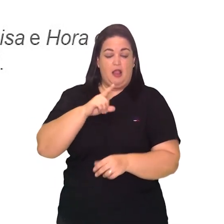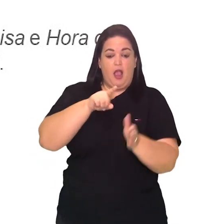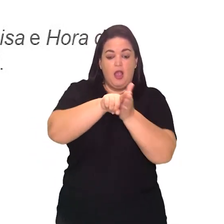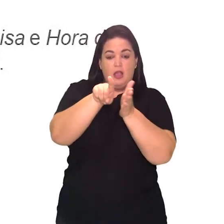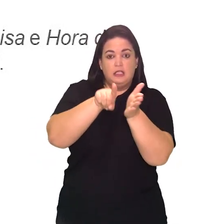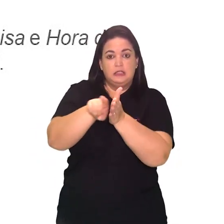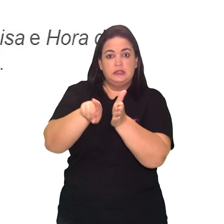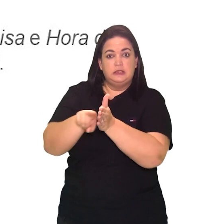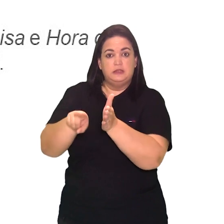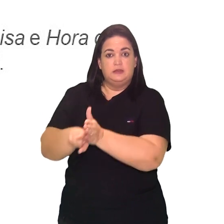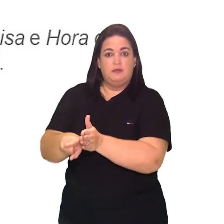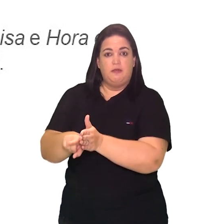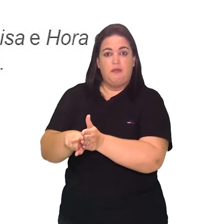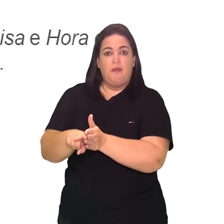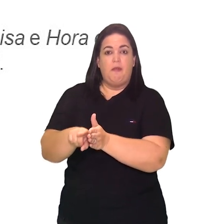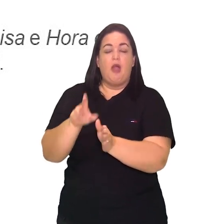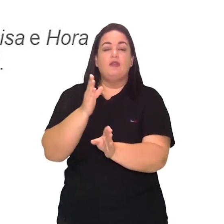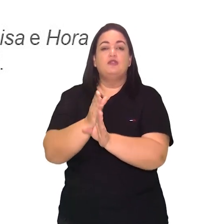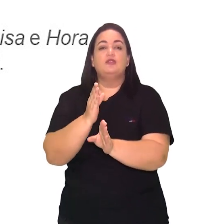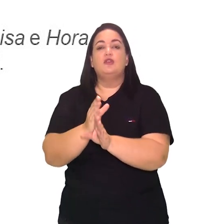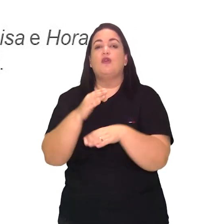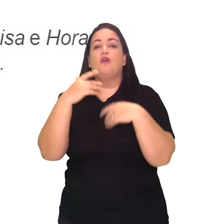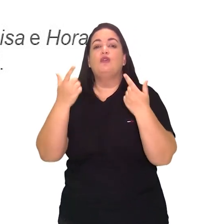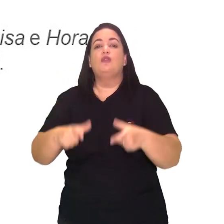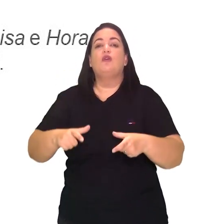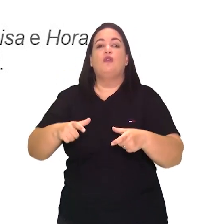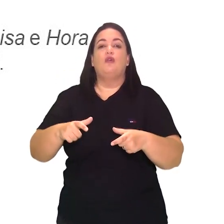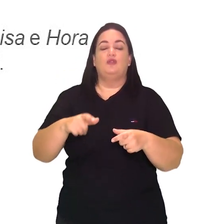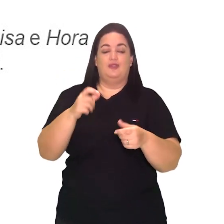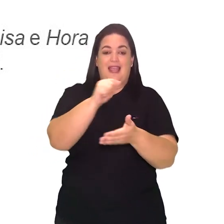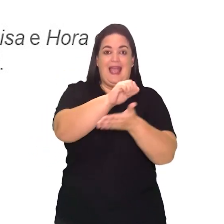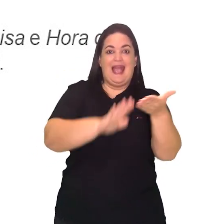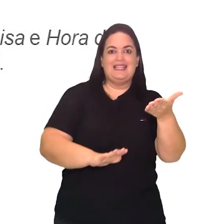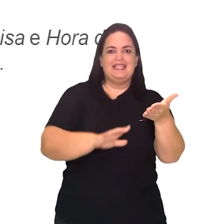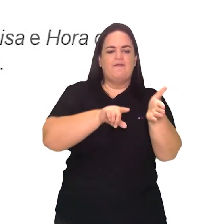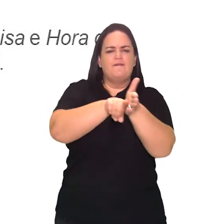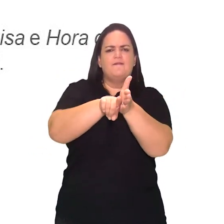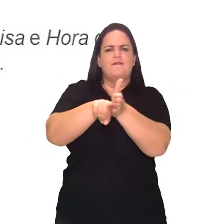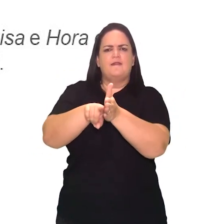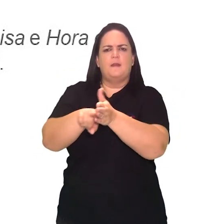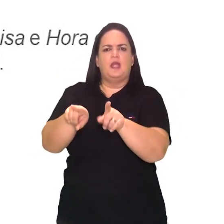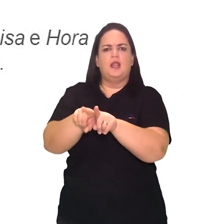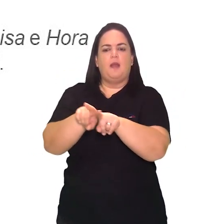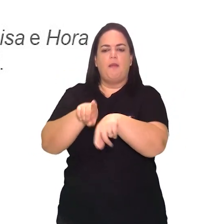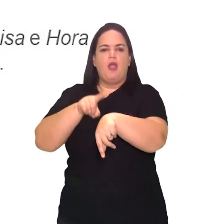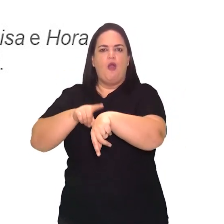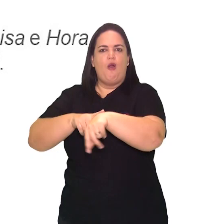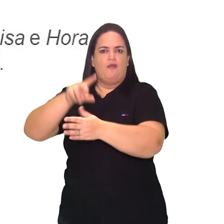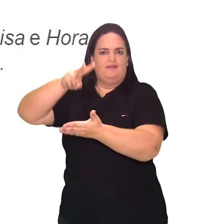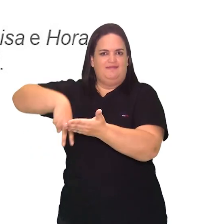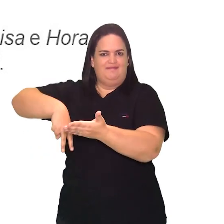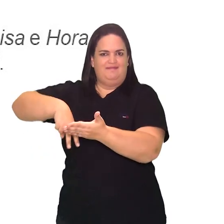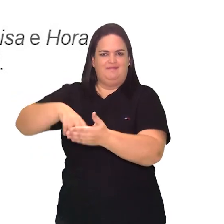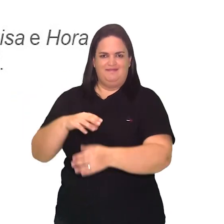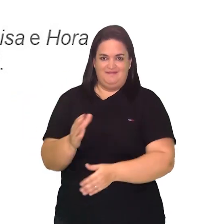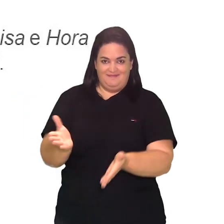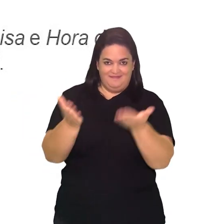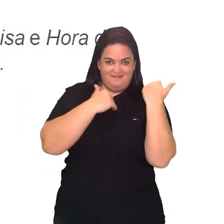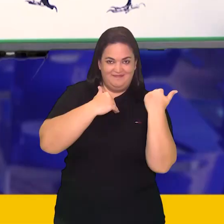só para você conseguir se localizar na sessão atividade de pesquisa e hora da leitura. Vamos lá?